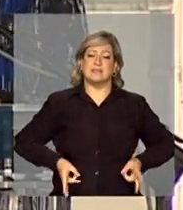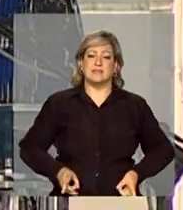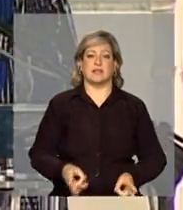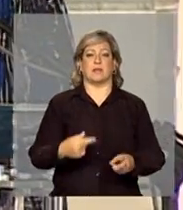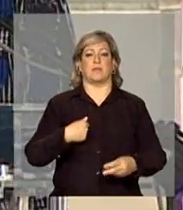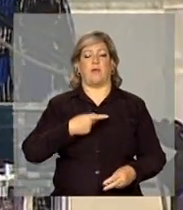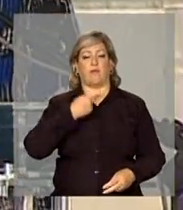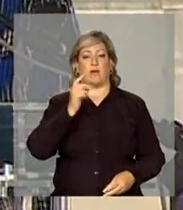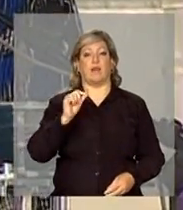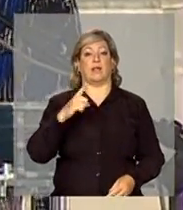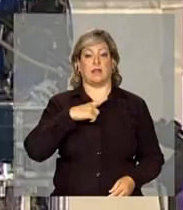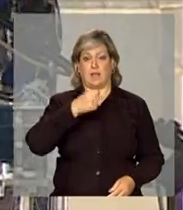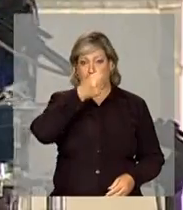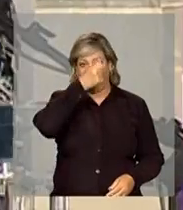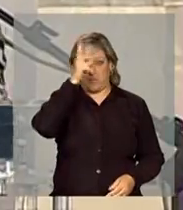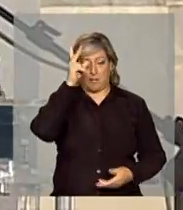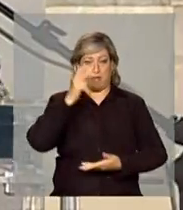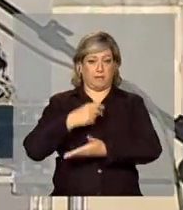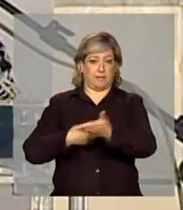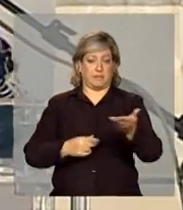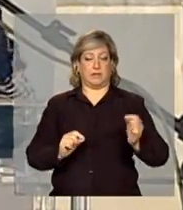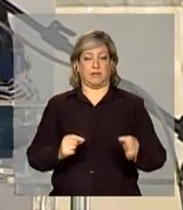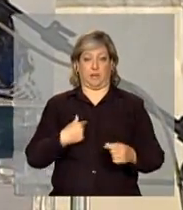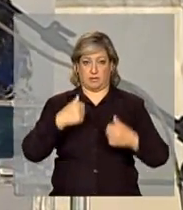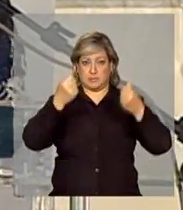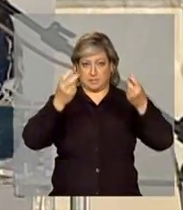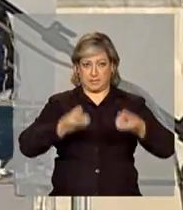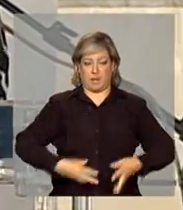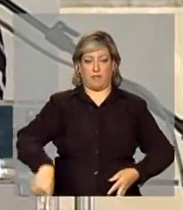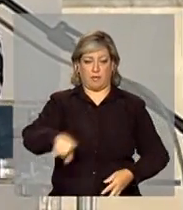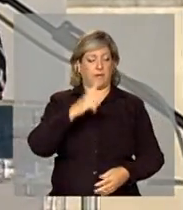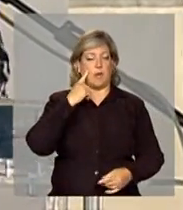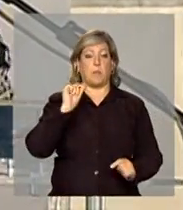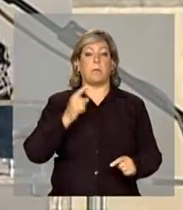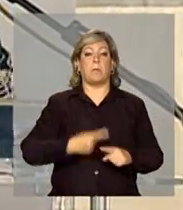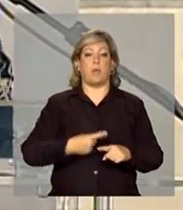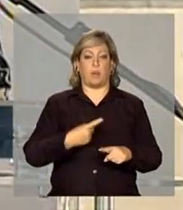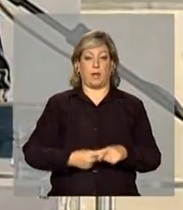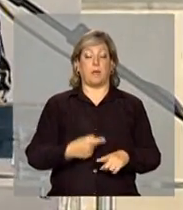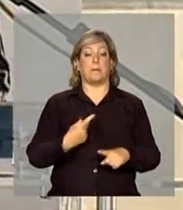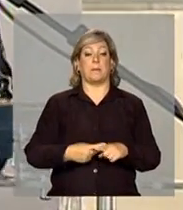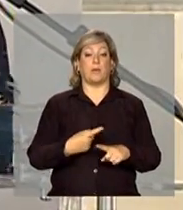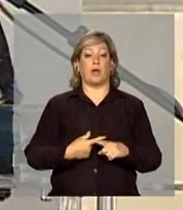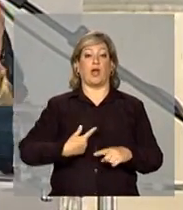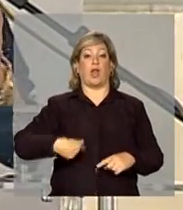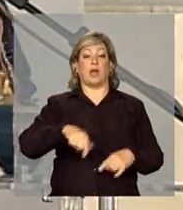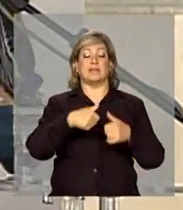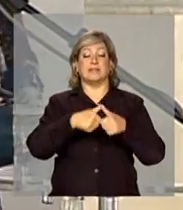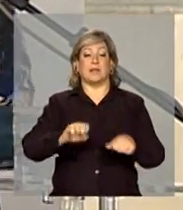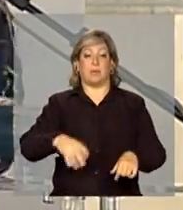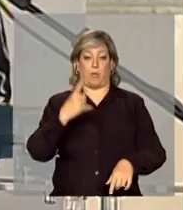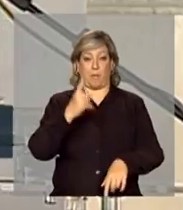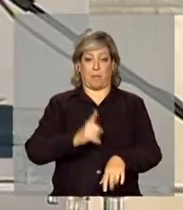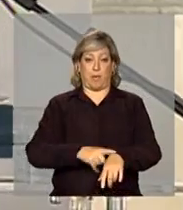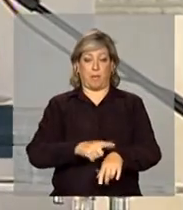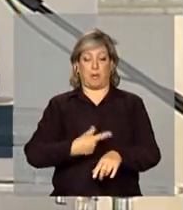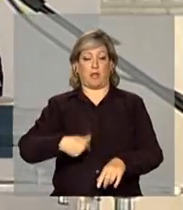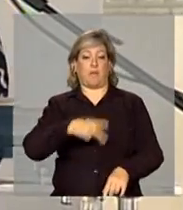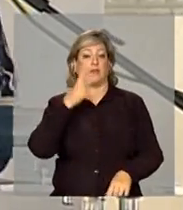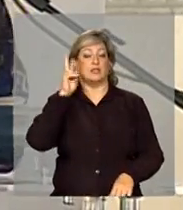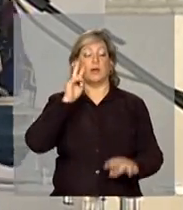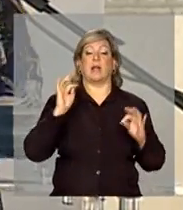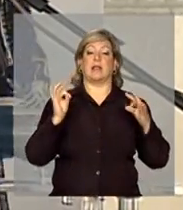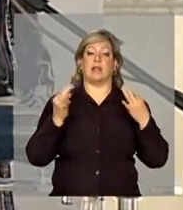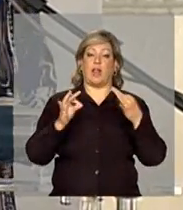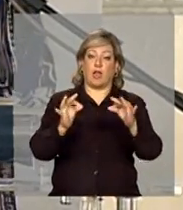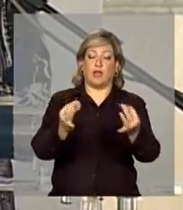que tem prefeito. Eu vou explicar para vocês por quê. Porque estamos num momento, a gente fala em